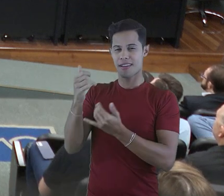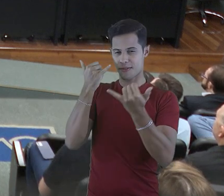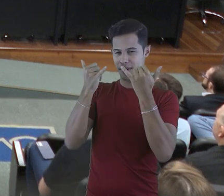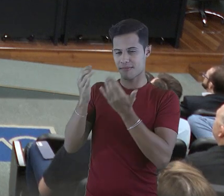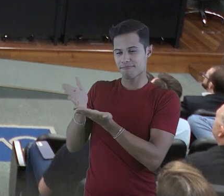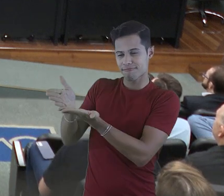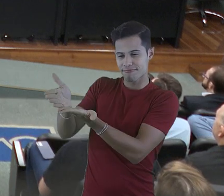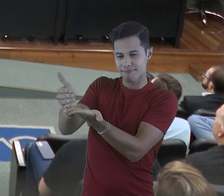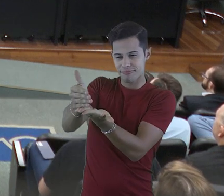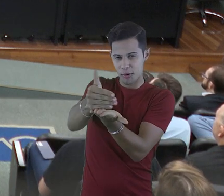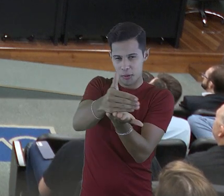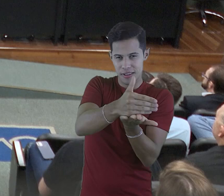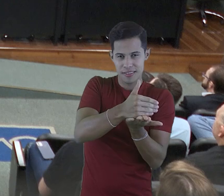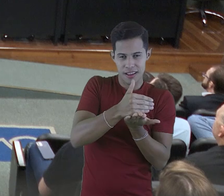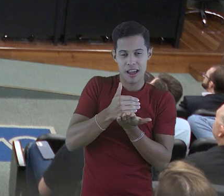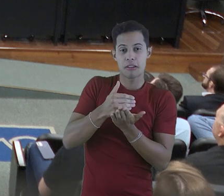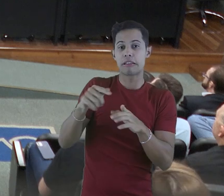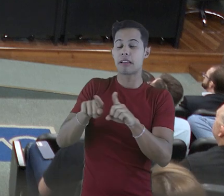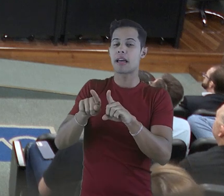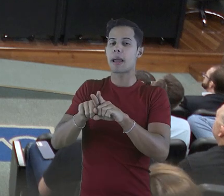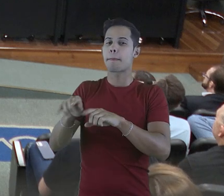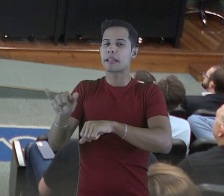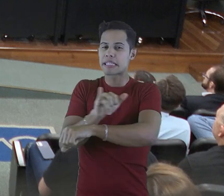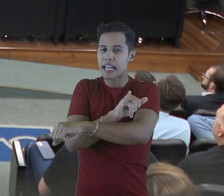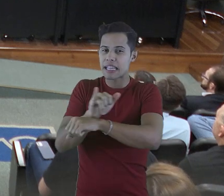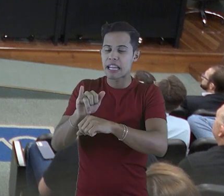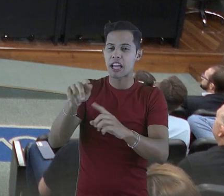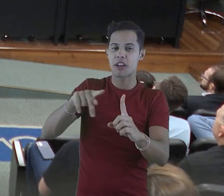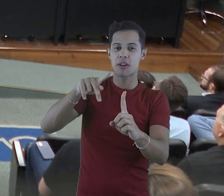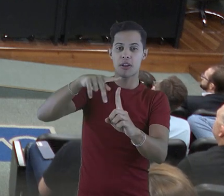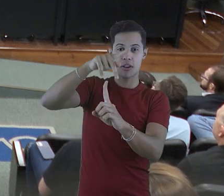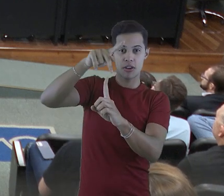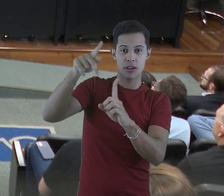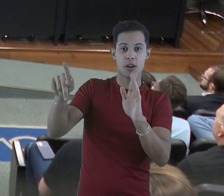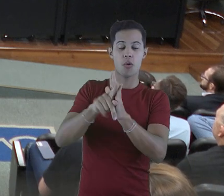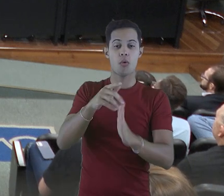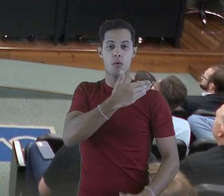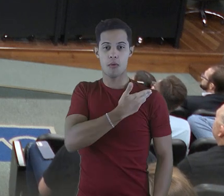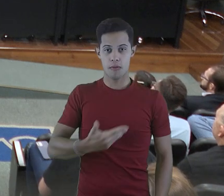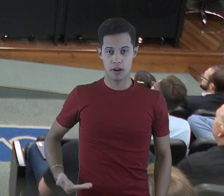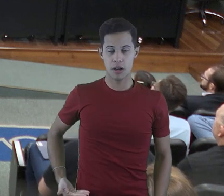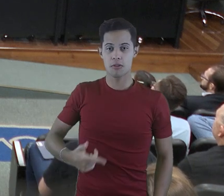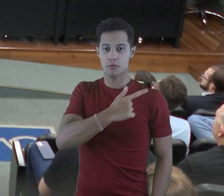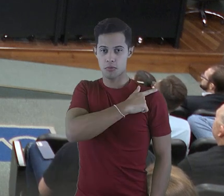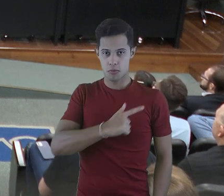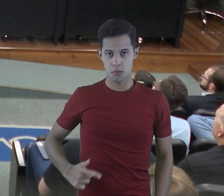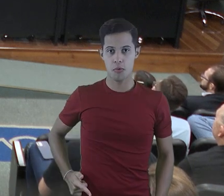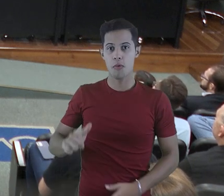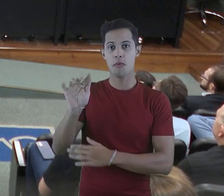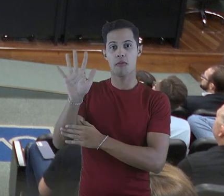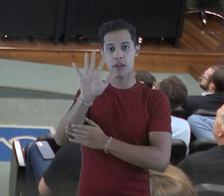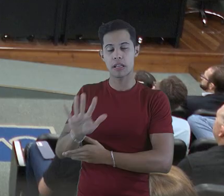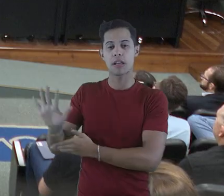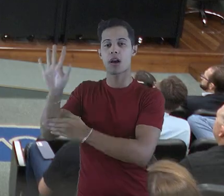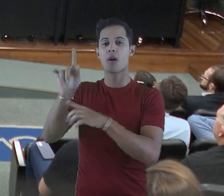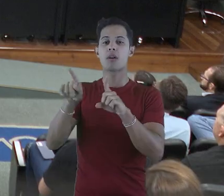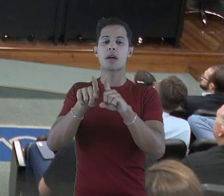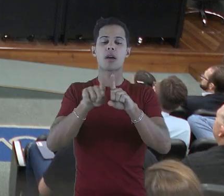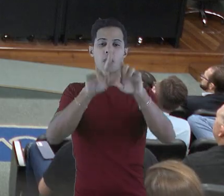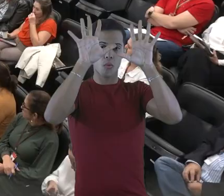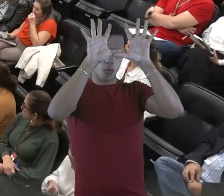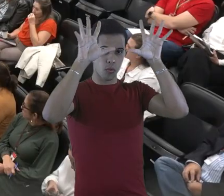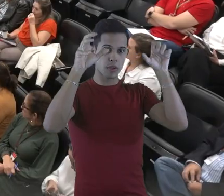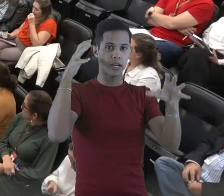estratégico que tem o governo federal como terceiro que tem o tribunal de contas também como compartilhamento de dados para acompanhamento das metas